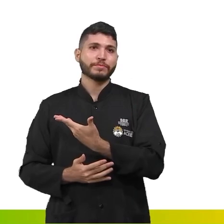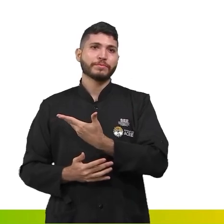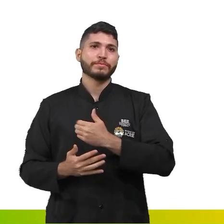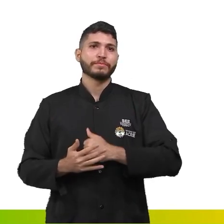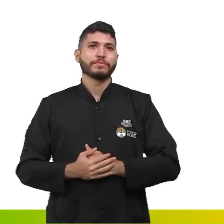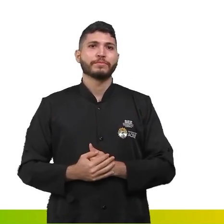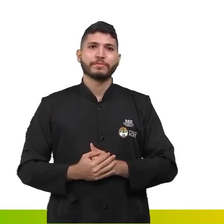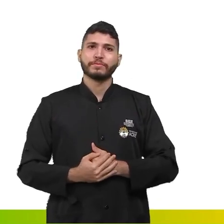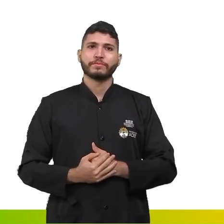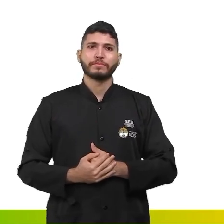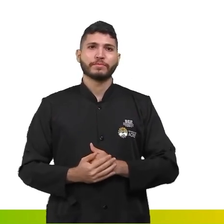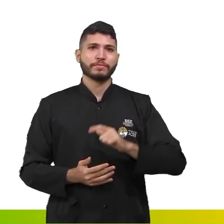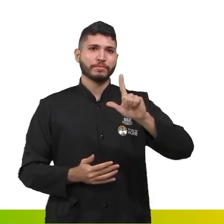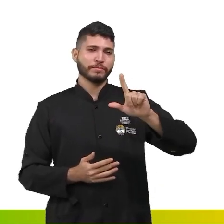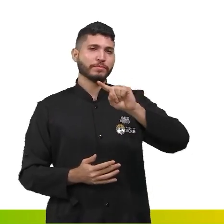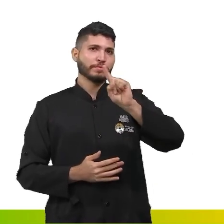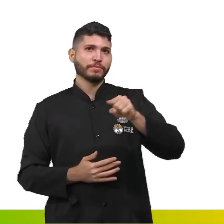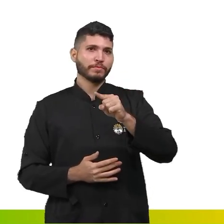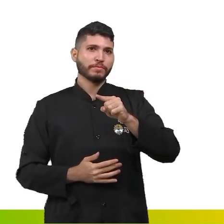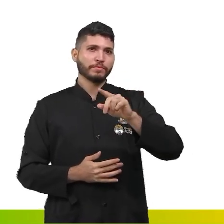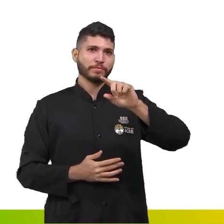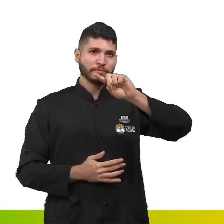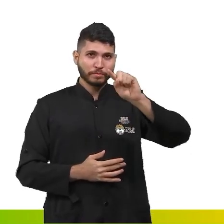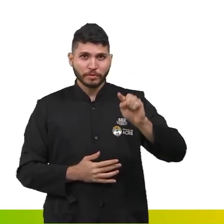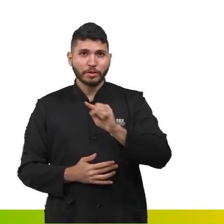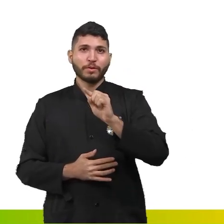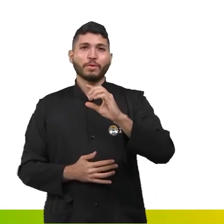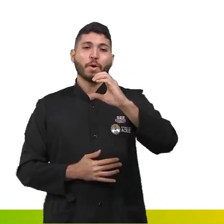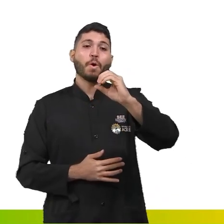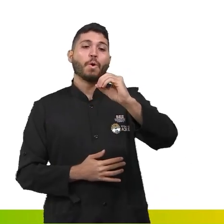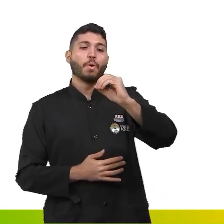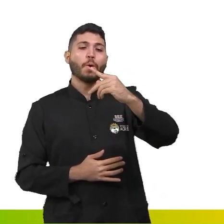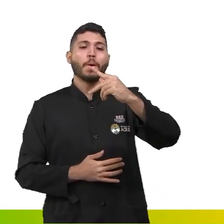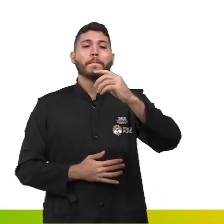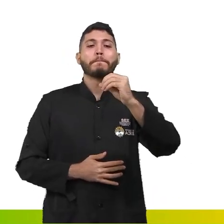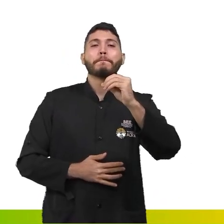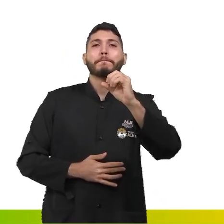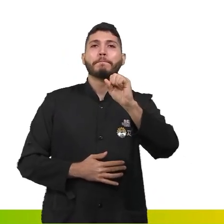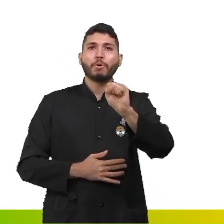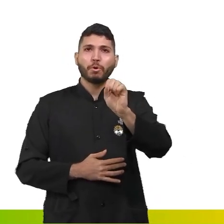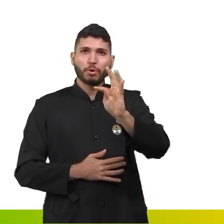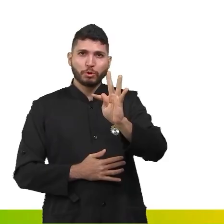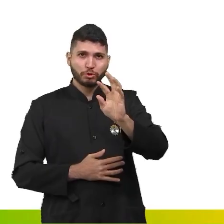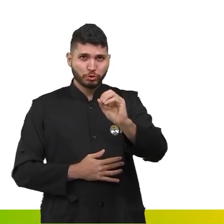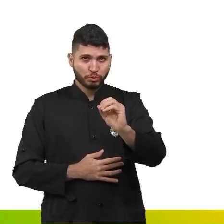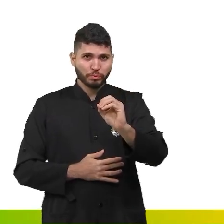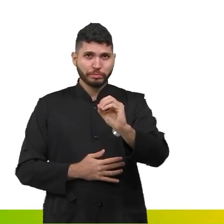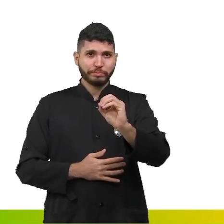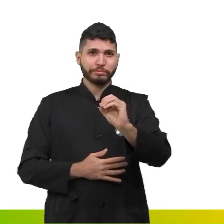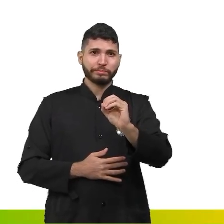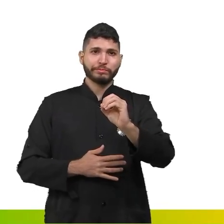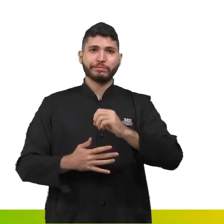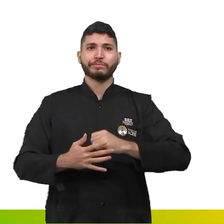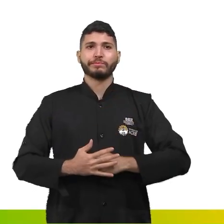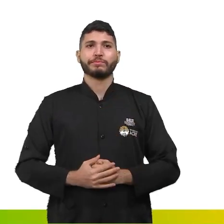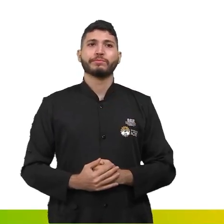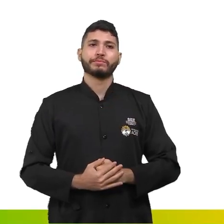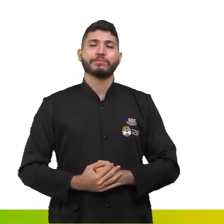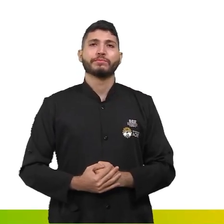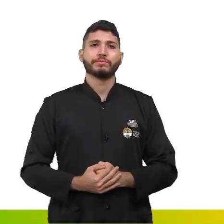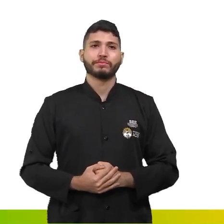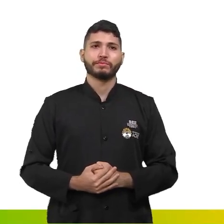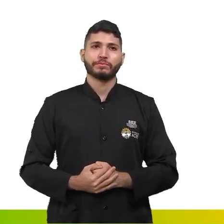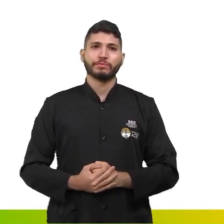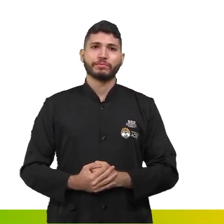lado, ângulo, ângulo oposto. Então, observem aqui, ó. Eu tenho